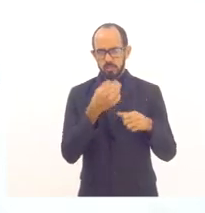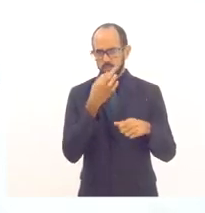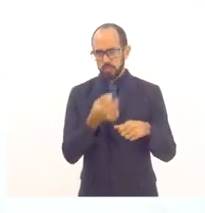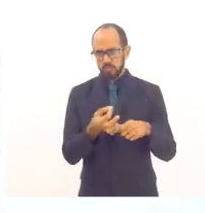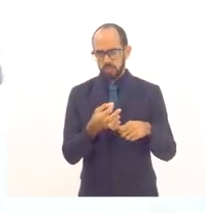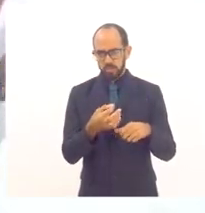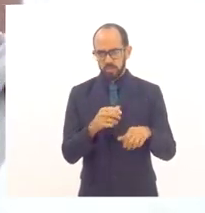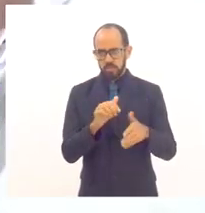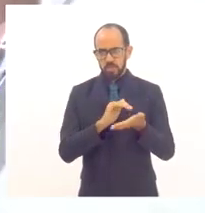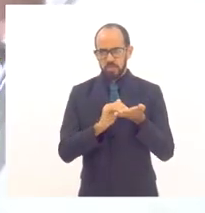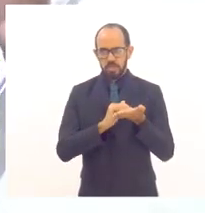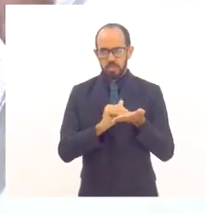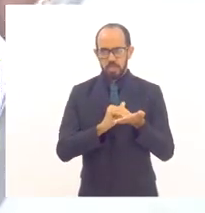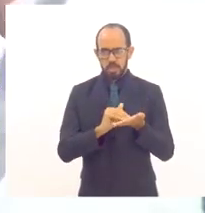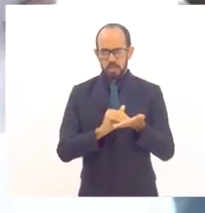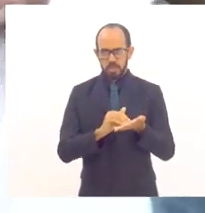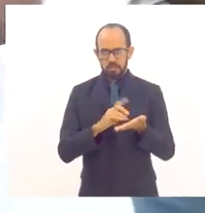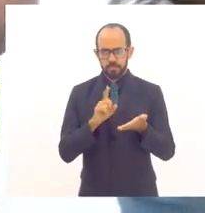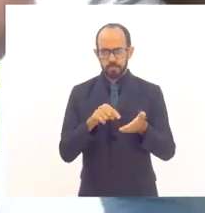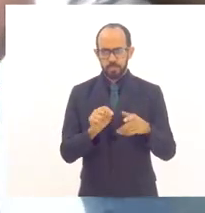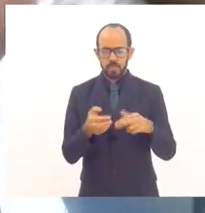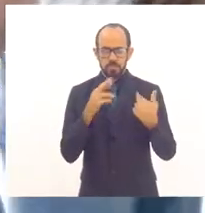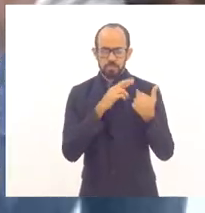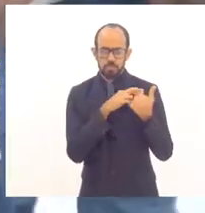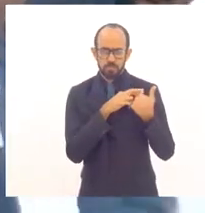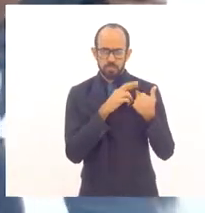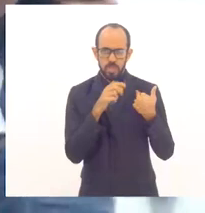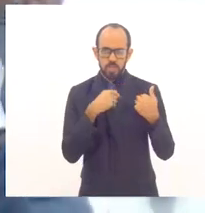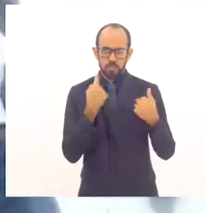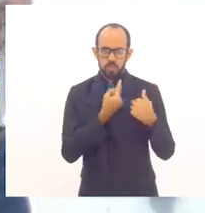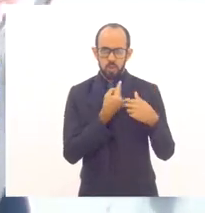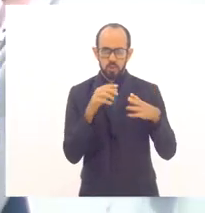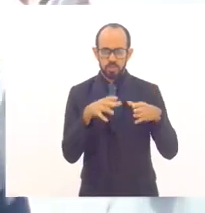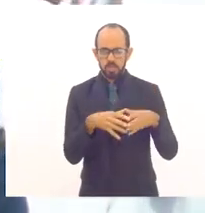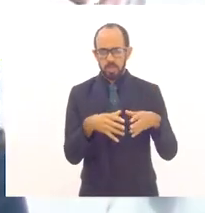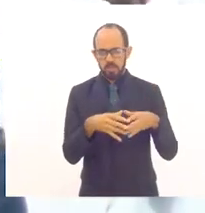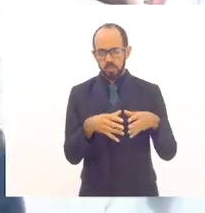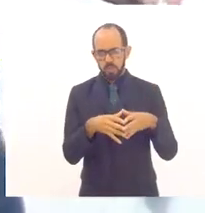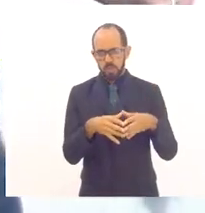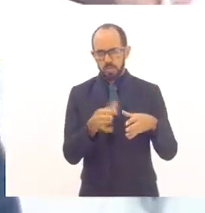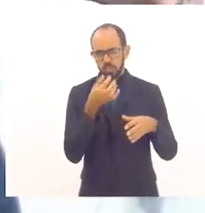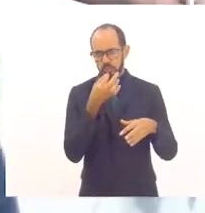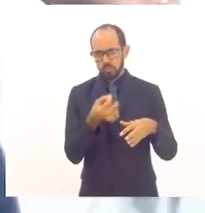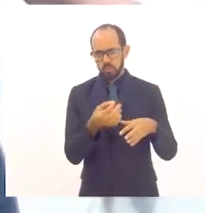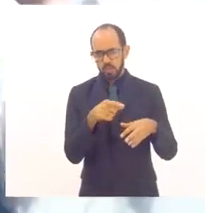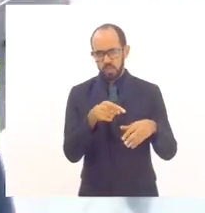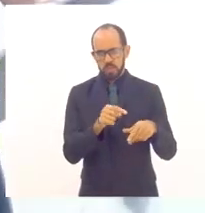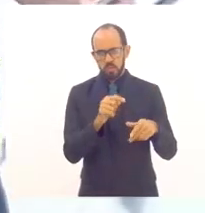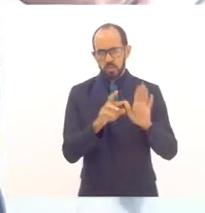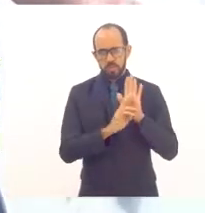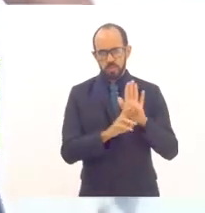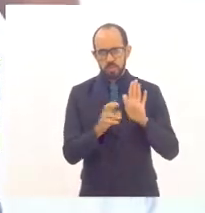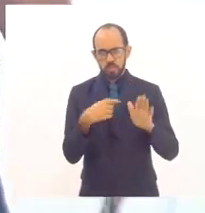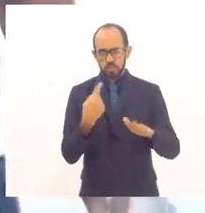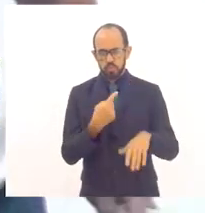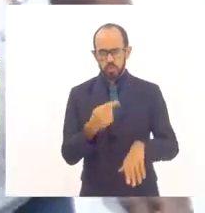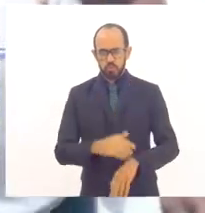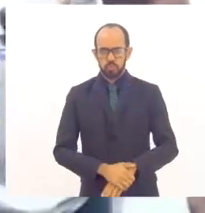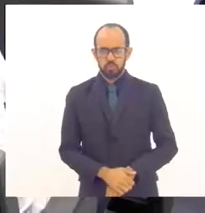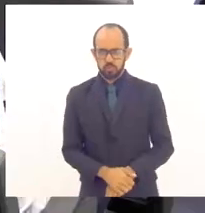secretaria. E é atribuição da capoeira indicar os representantes da capoeira. É esse